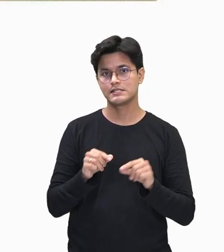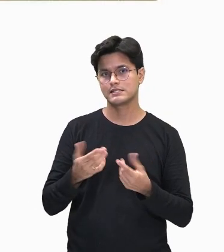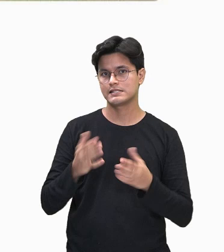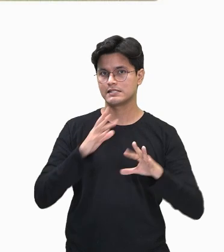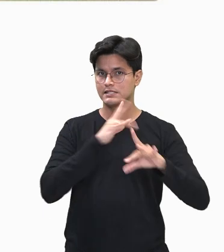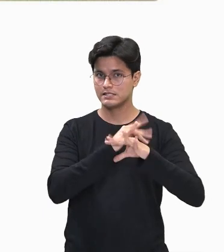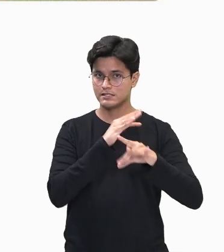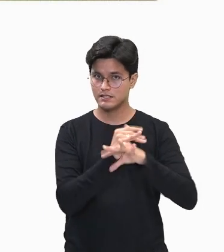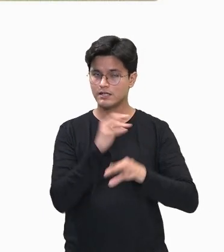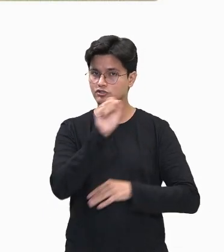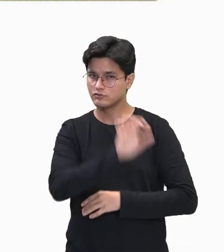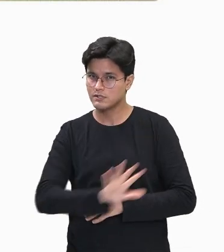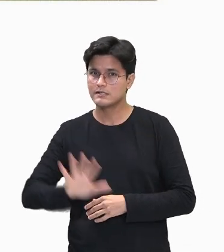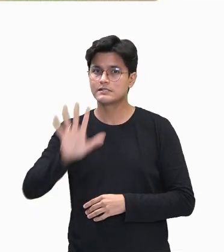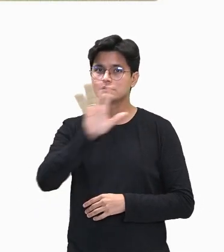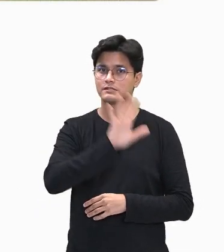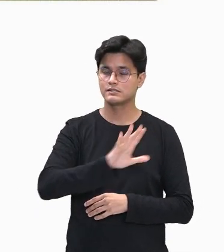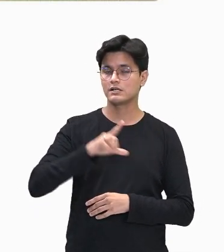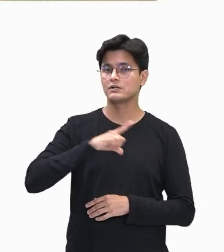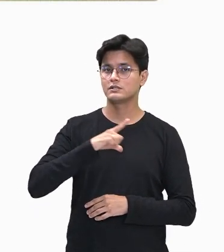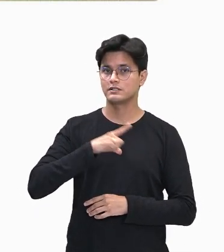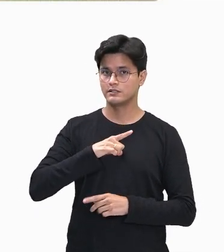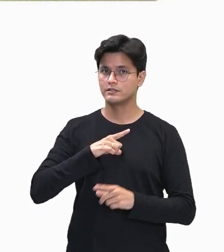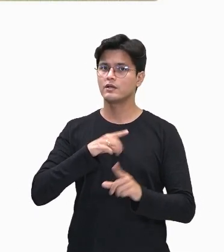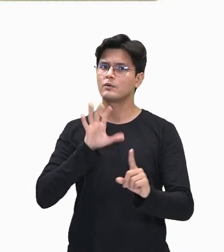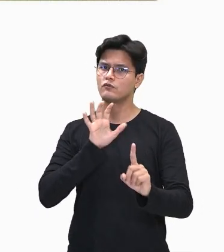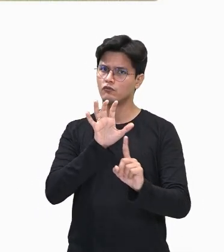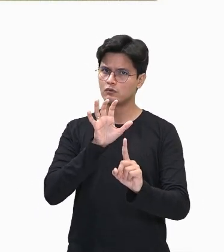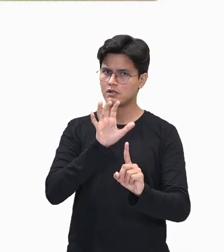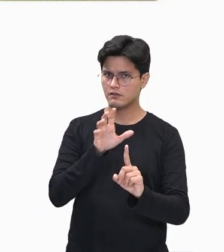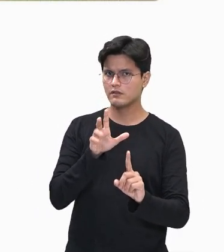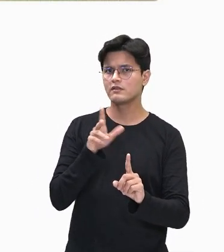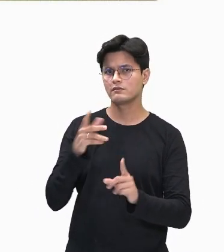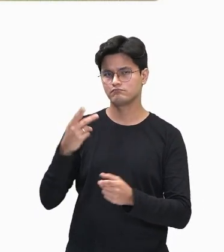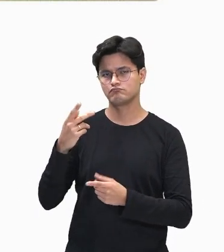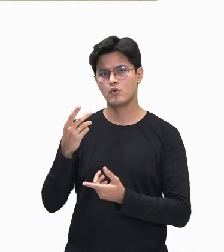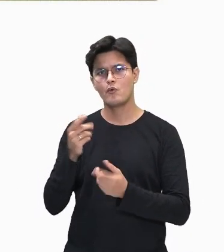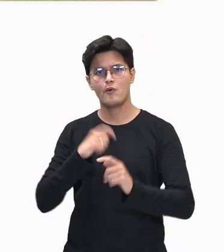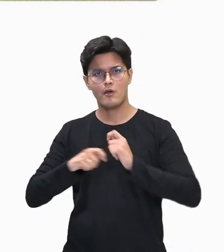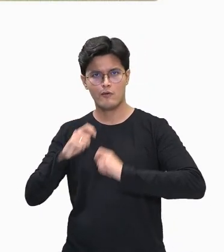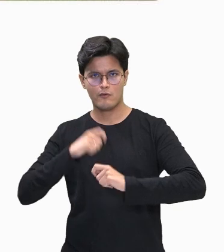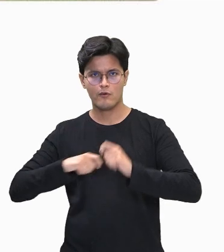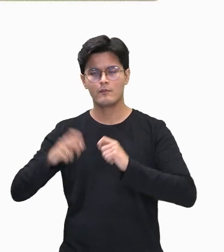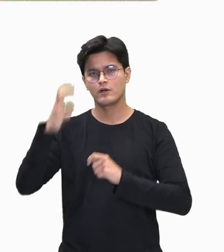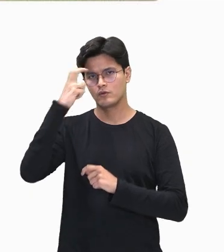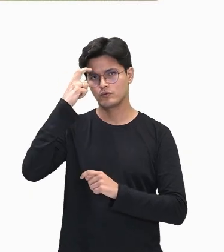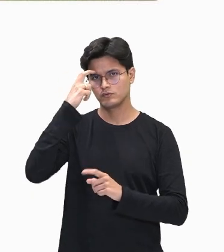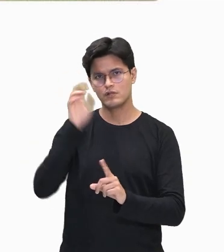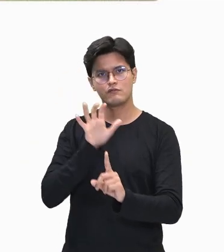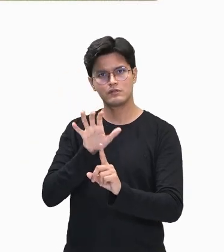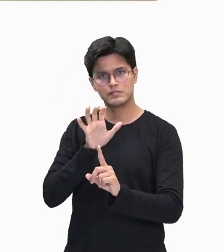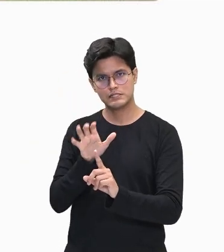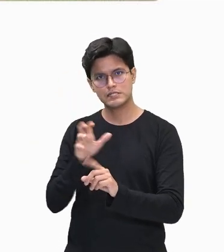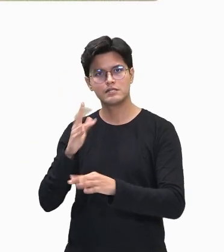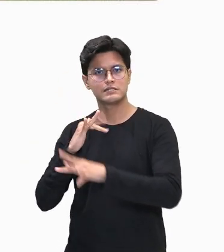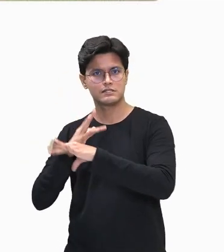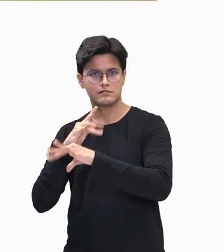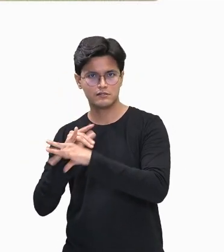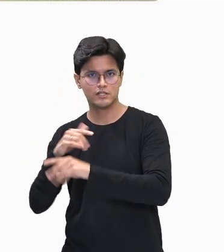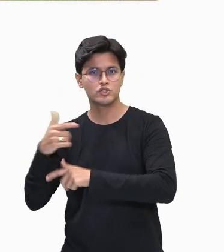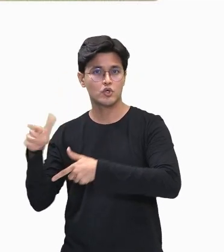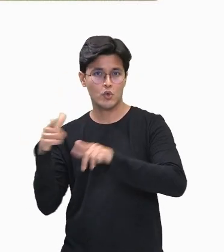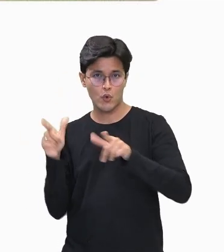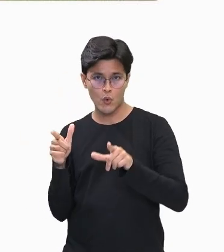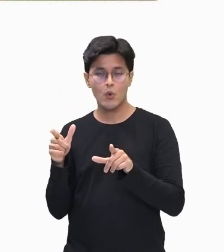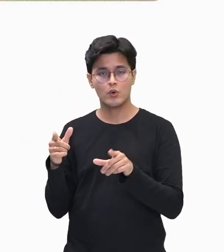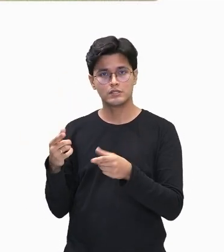metrópoles nacionais, elas têm forte influência econômica e cultural sobre outras cidades que estão próximas